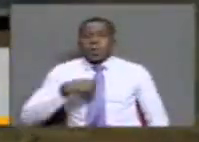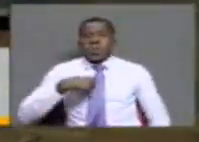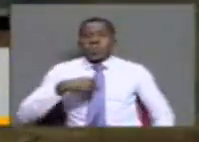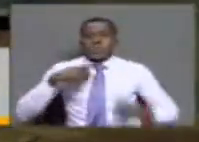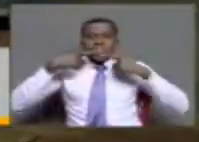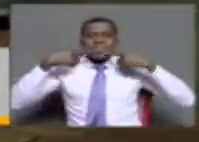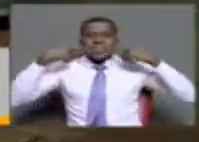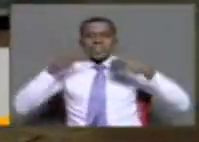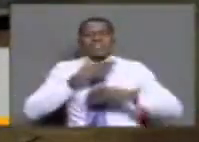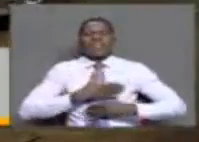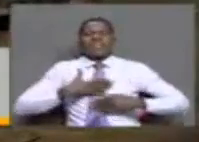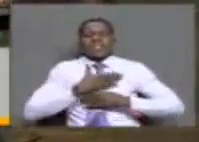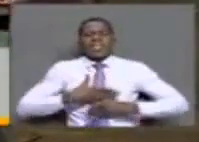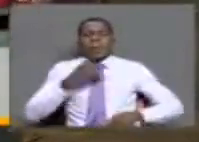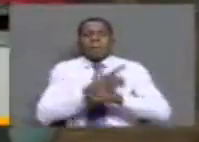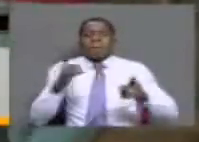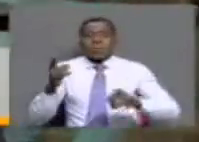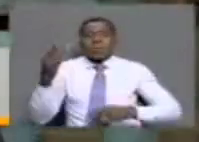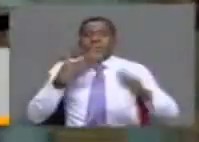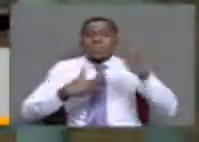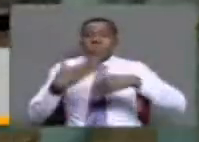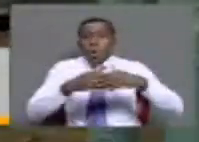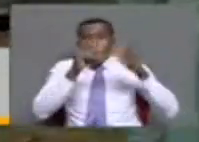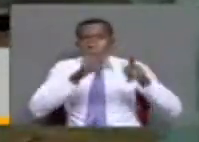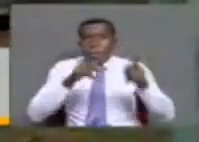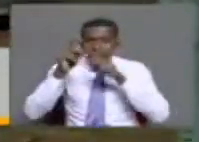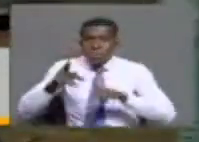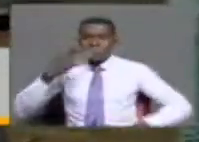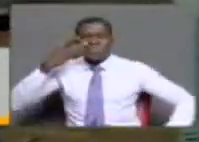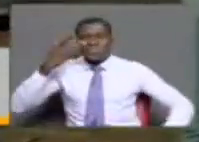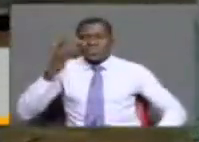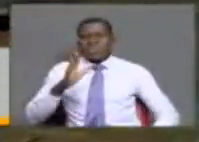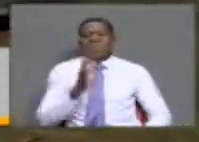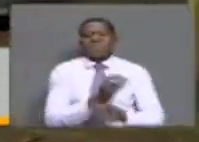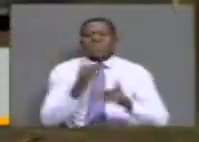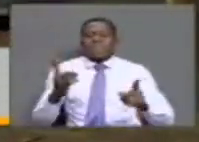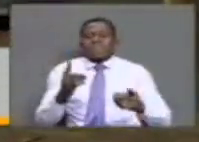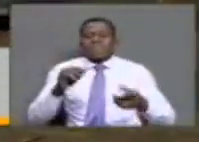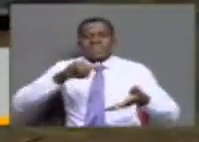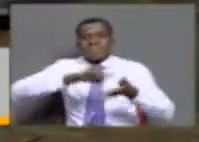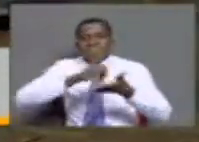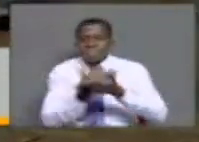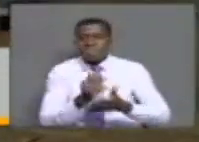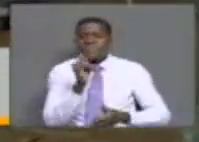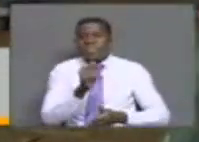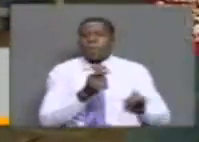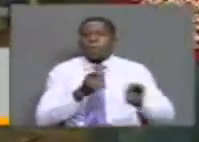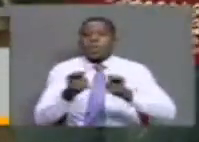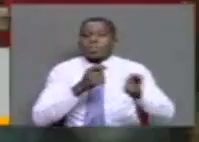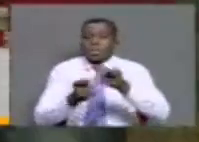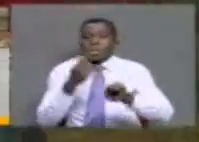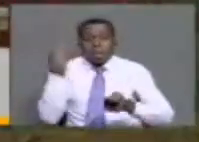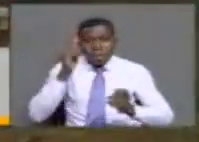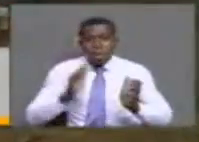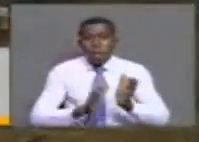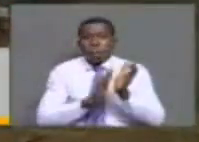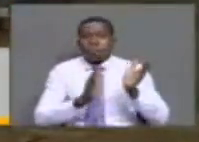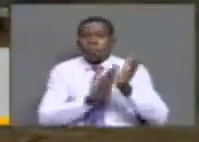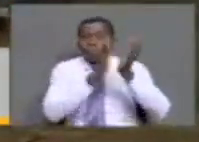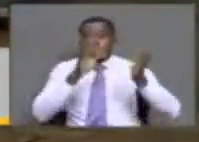os homenageados a reconhecerem essa iniciativa da administração. Só posso dizer